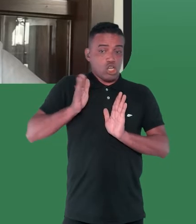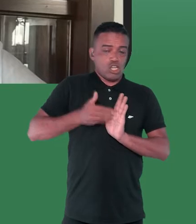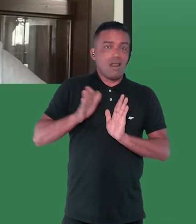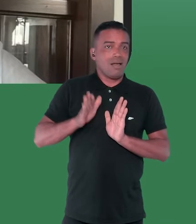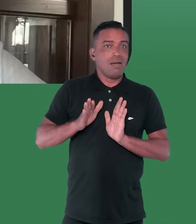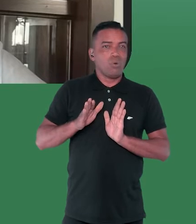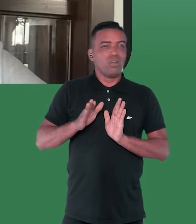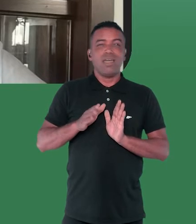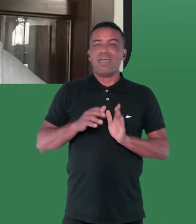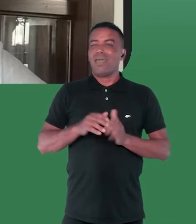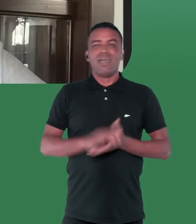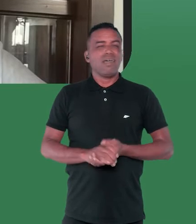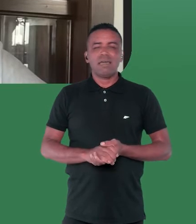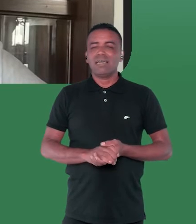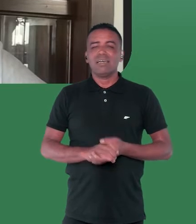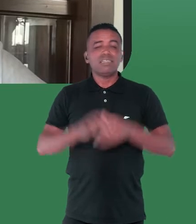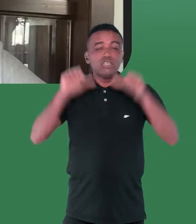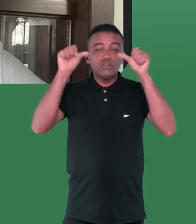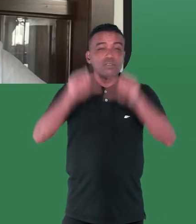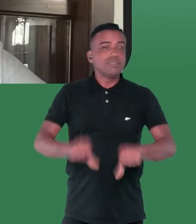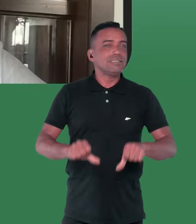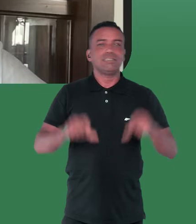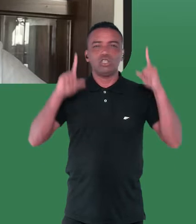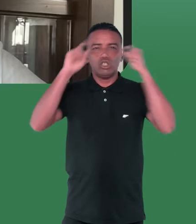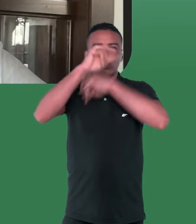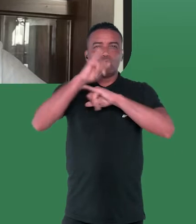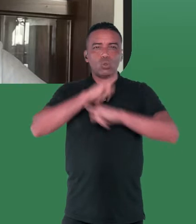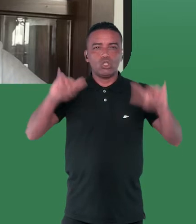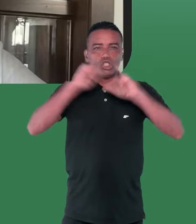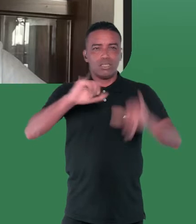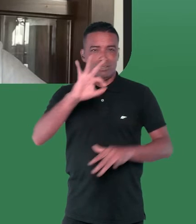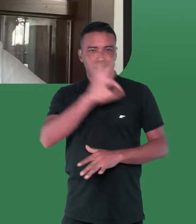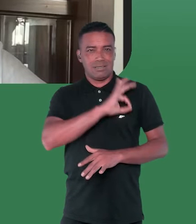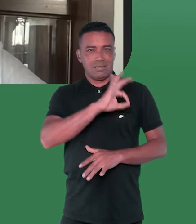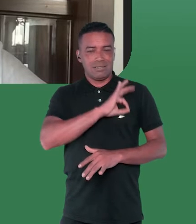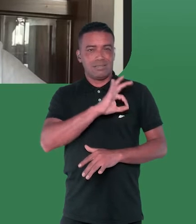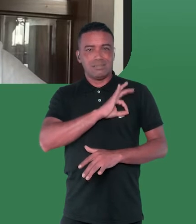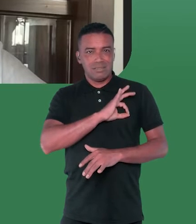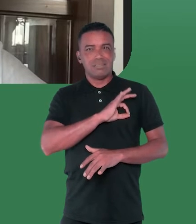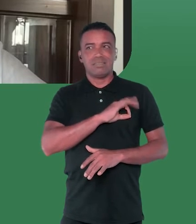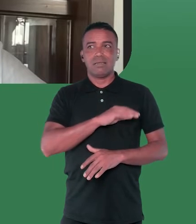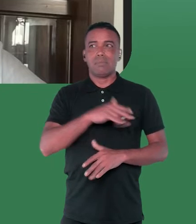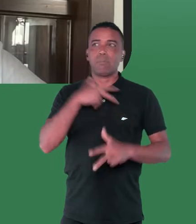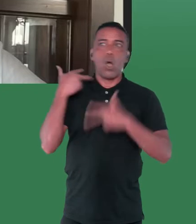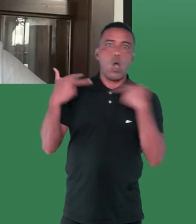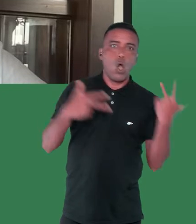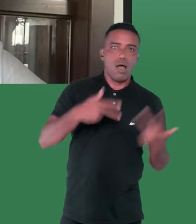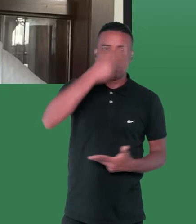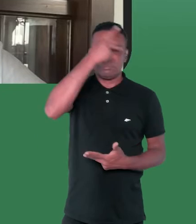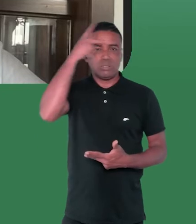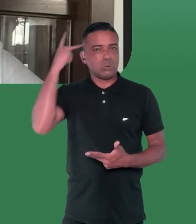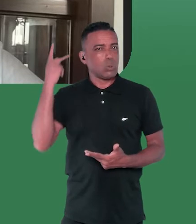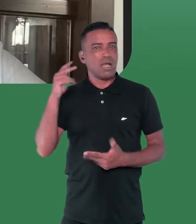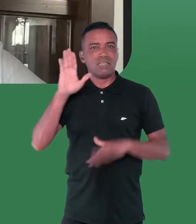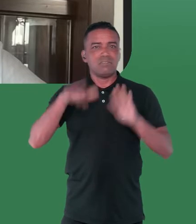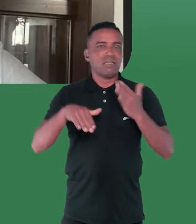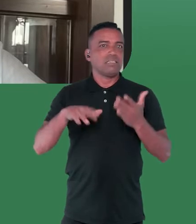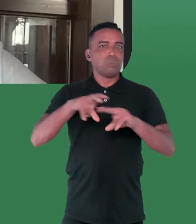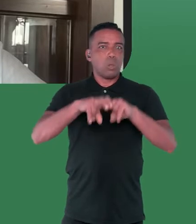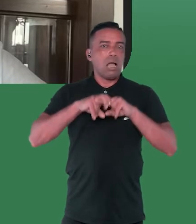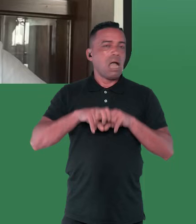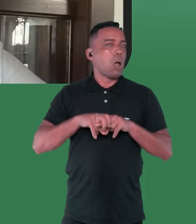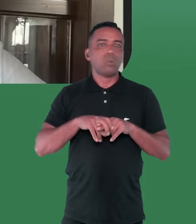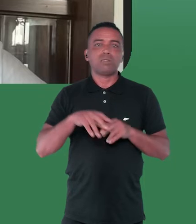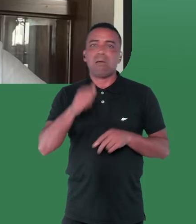noticiário policial, né? Você vê as pessoas mortas pelas razões mais pueris, mais